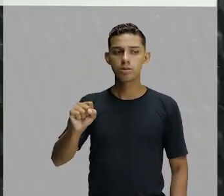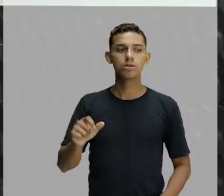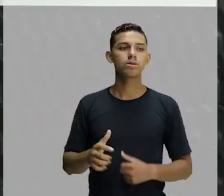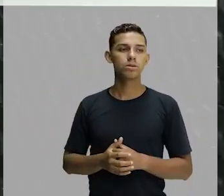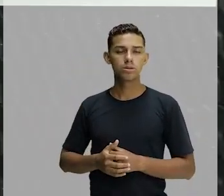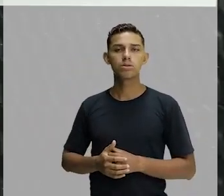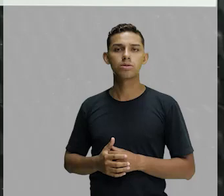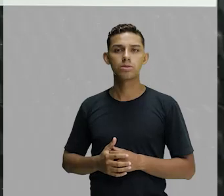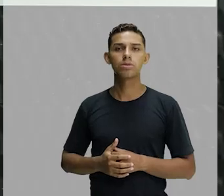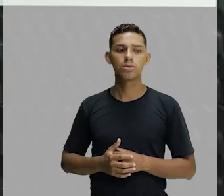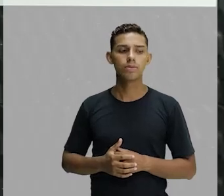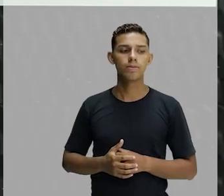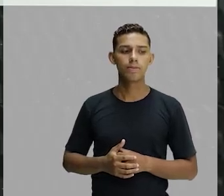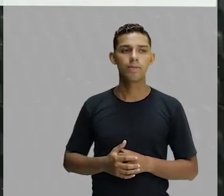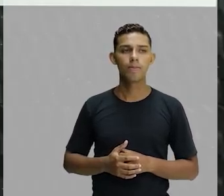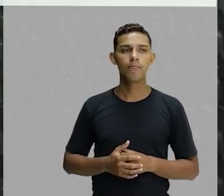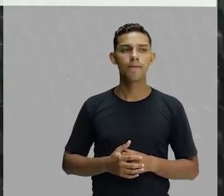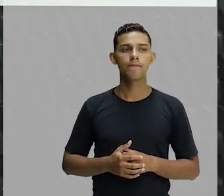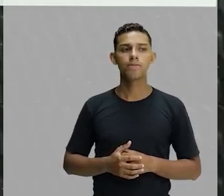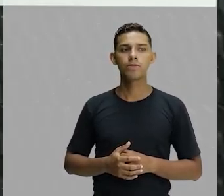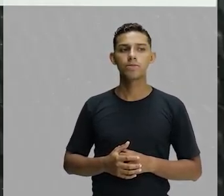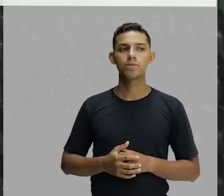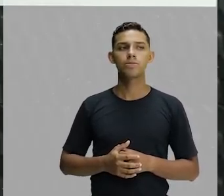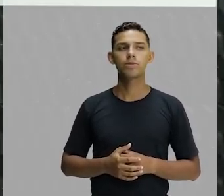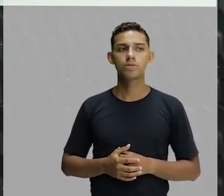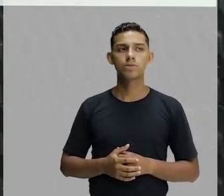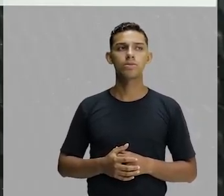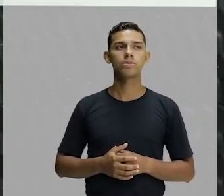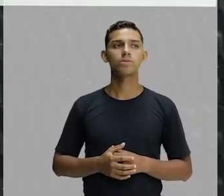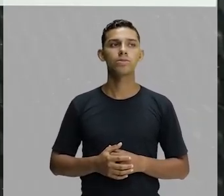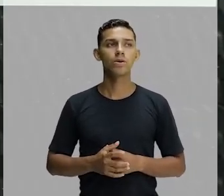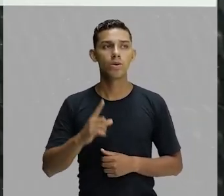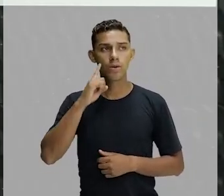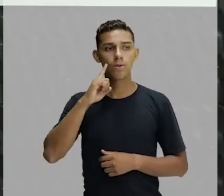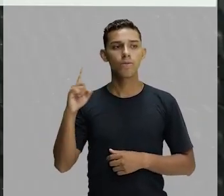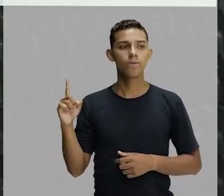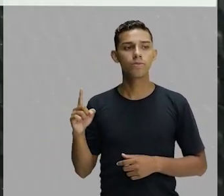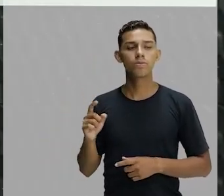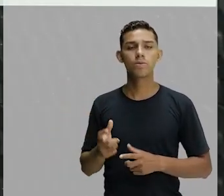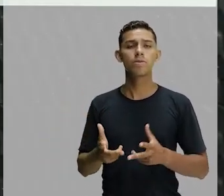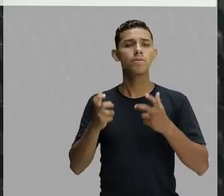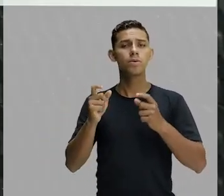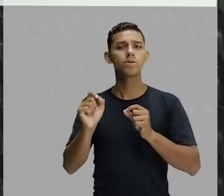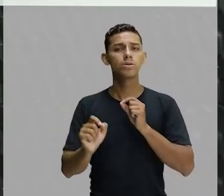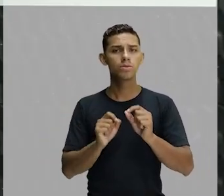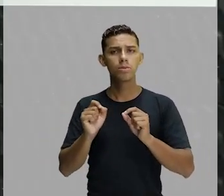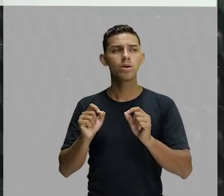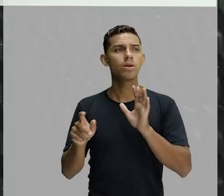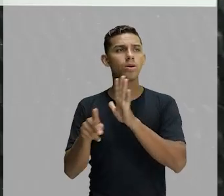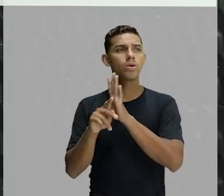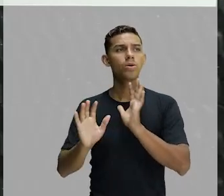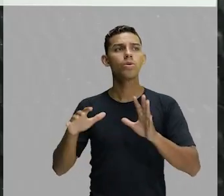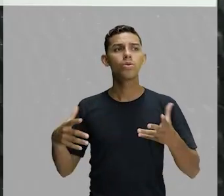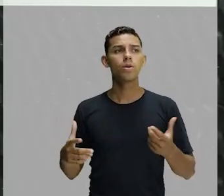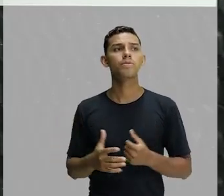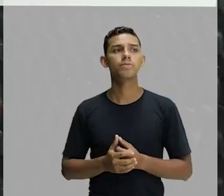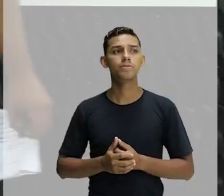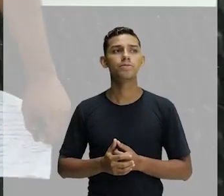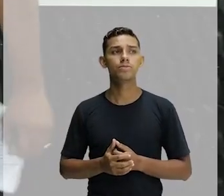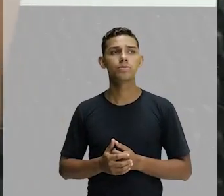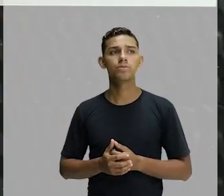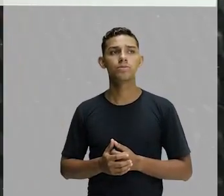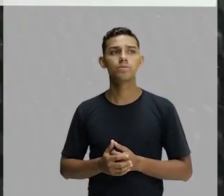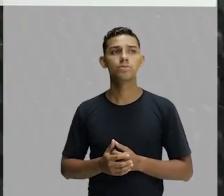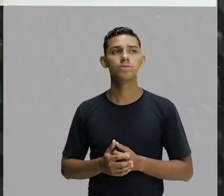em pequenas quantidades. Ok, pessoal? Então, olha aqui, ó. Vamos perceber que os macronutrientes quais são? Eu tenho o exemplo